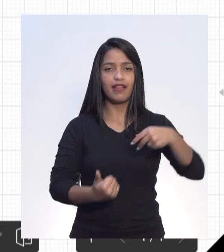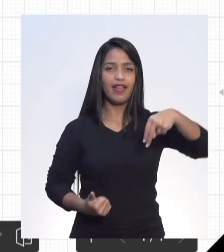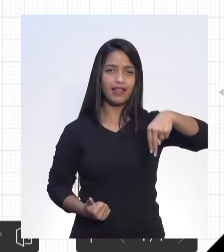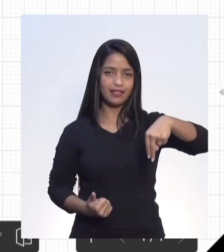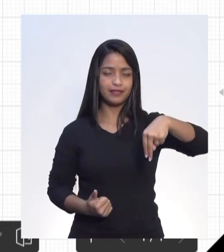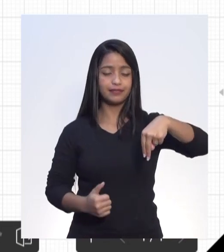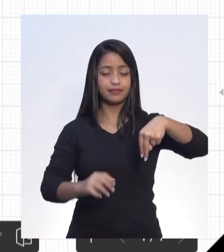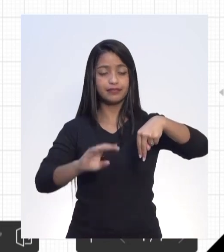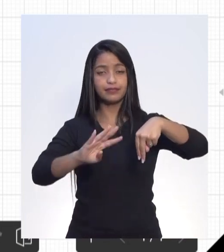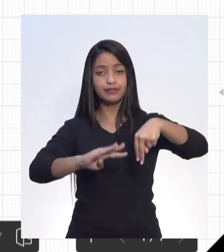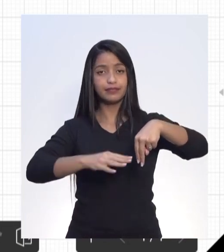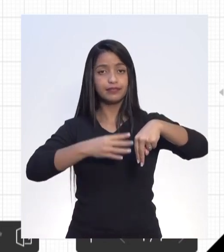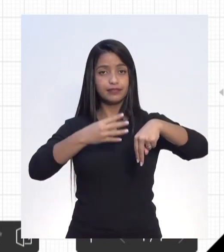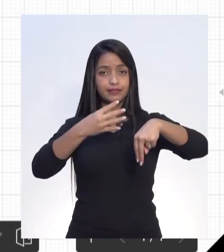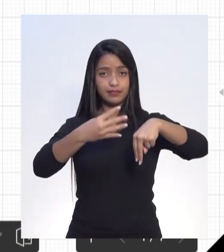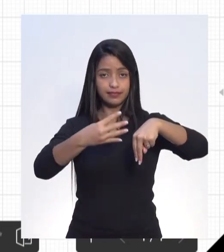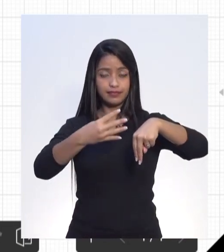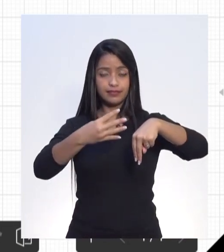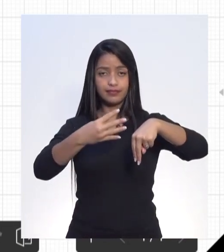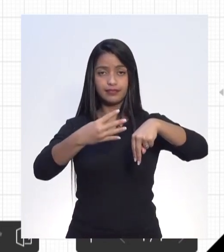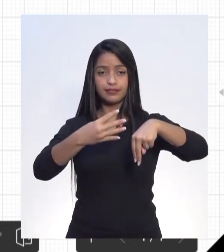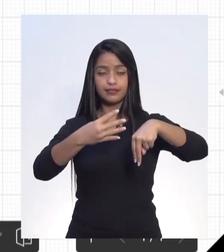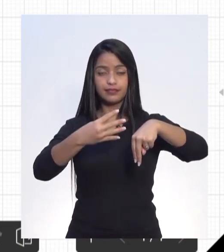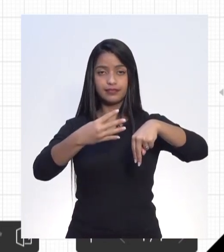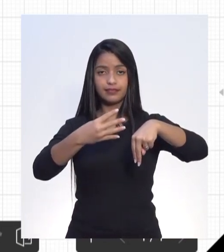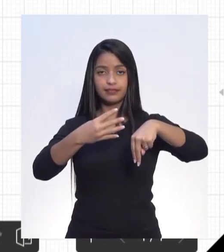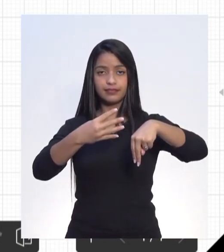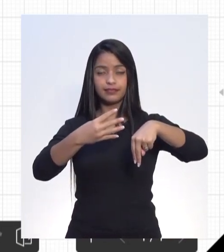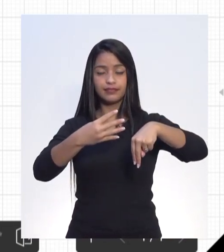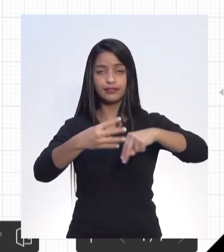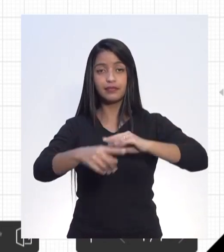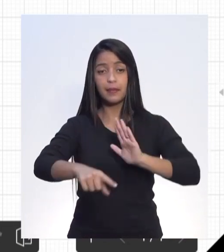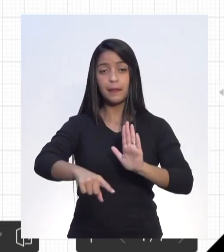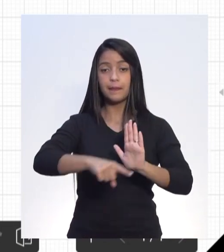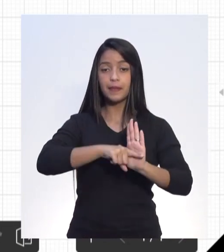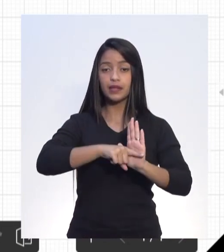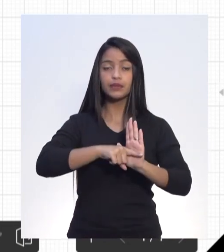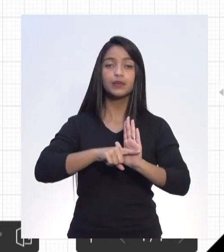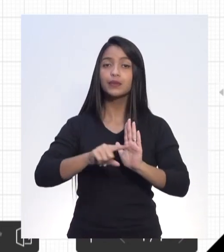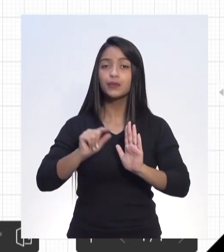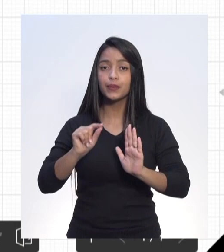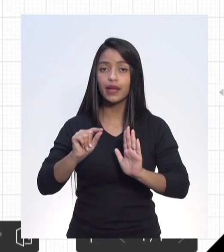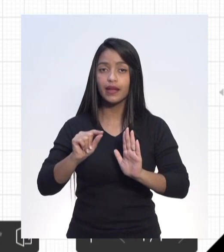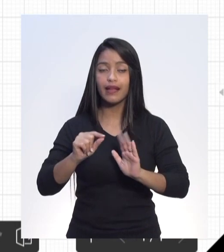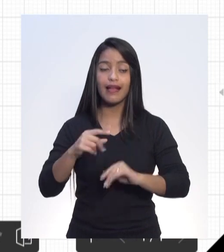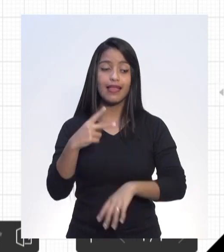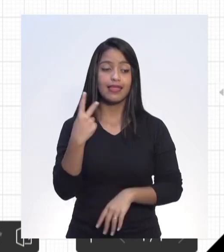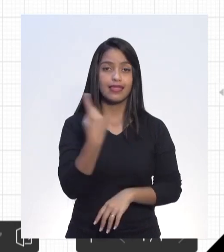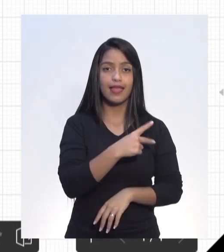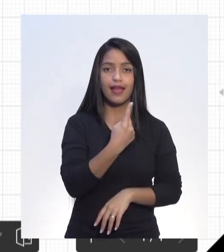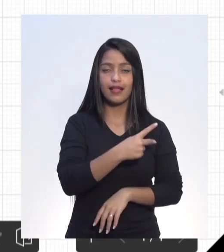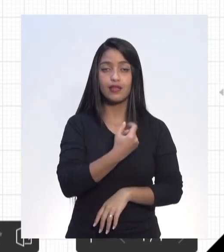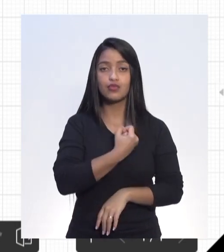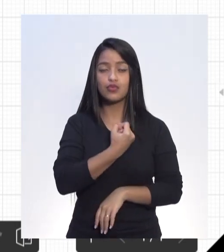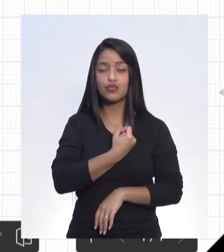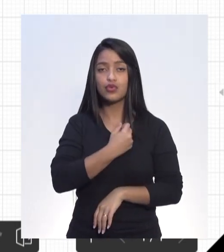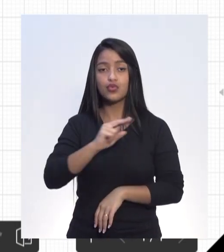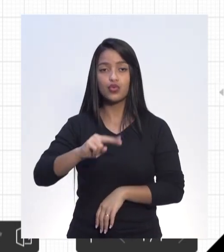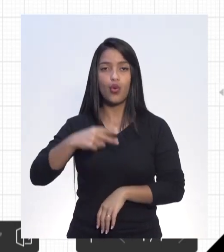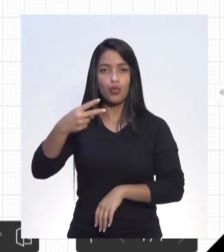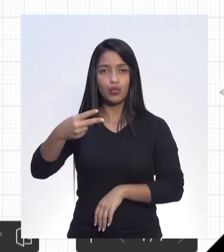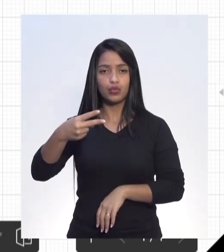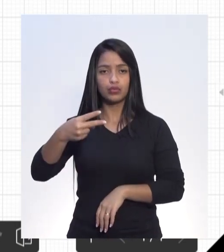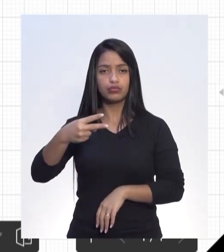à quarta potência, tá ok? E o seu dobro. O dobro de quem? O dobro desse mesmo número n, ou